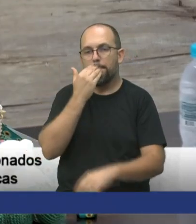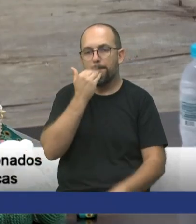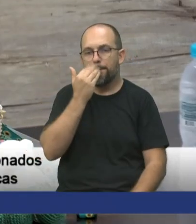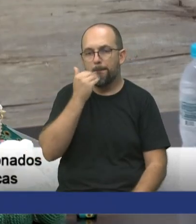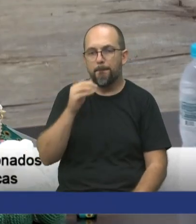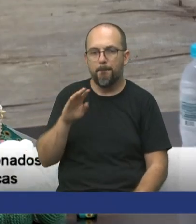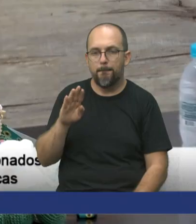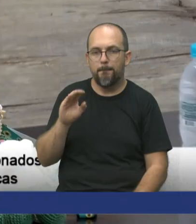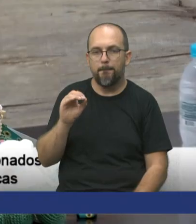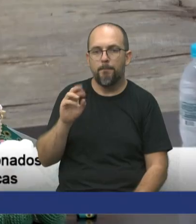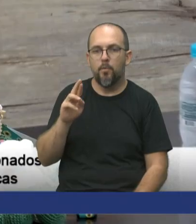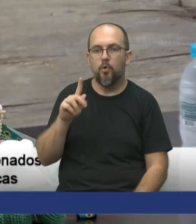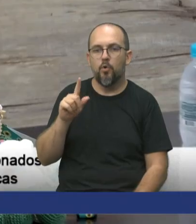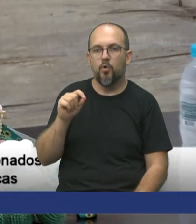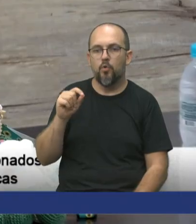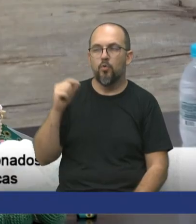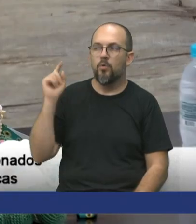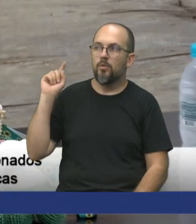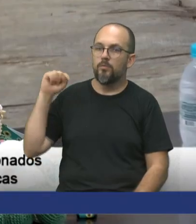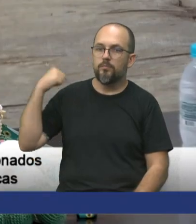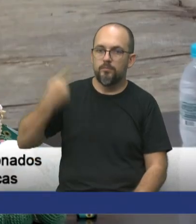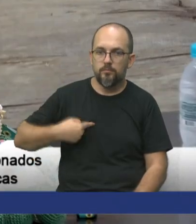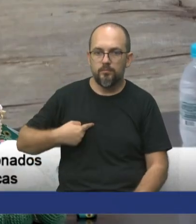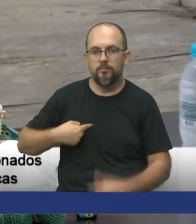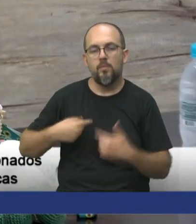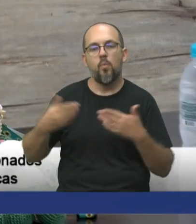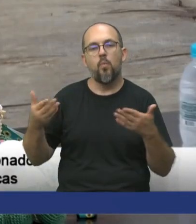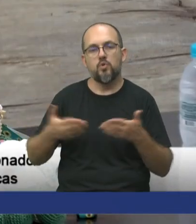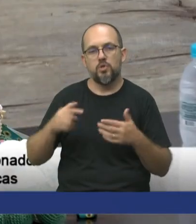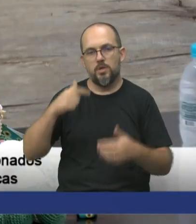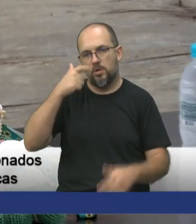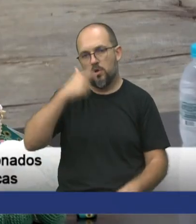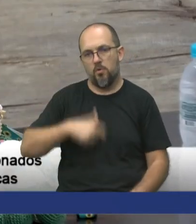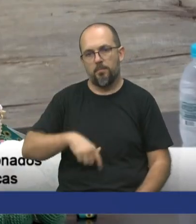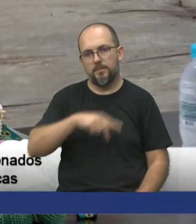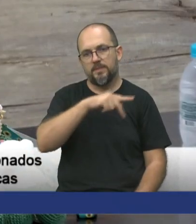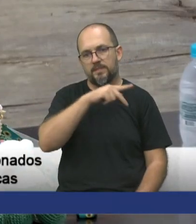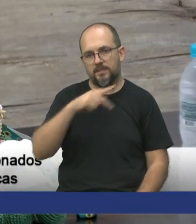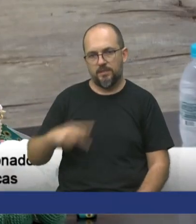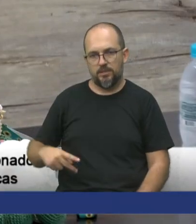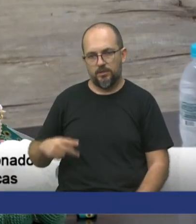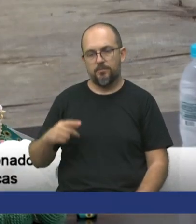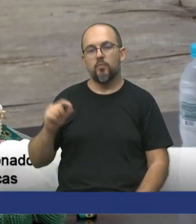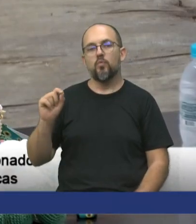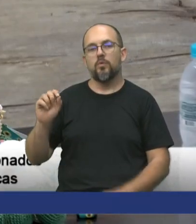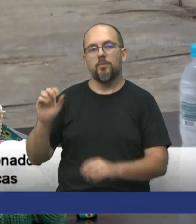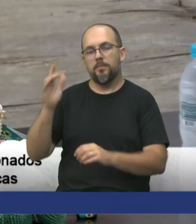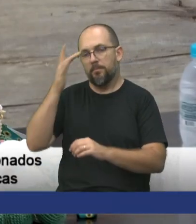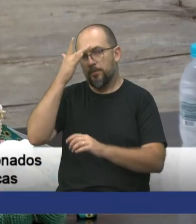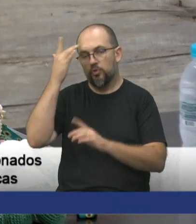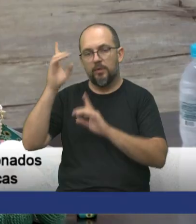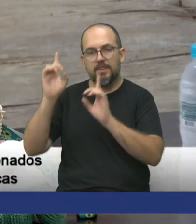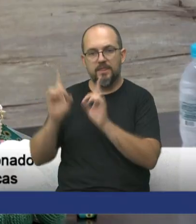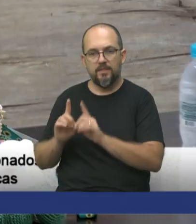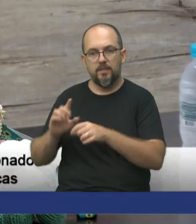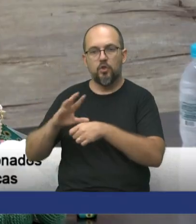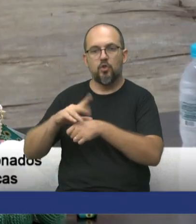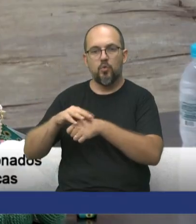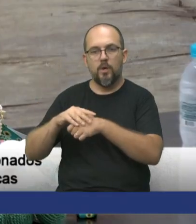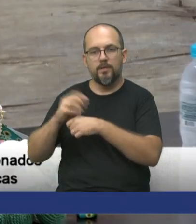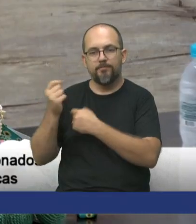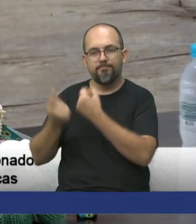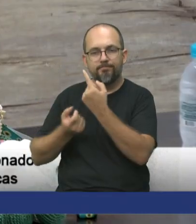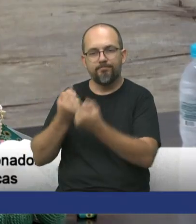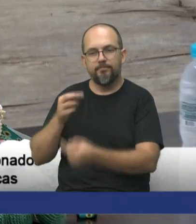gente trabalha com ela, eu presido, que é a Frente Parlamentar da Pessoa com Deficiência, Doenças Raras e a pessoa